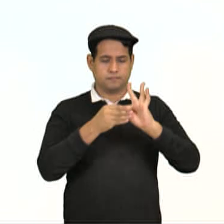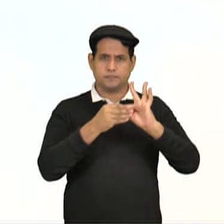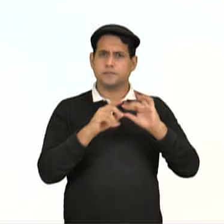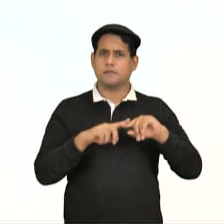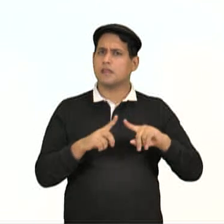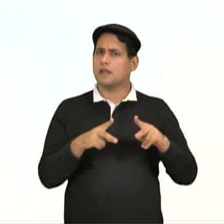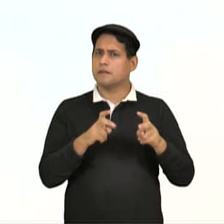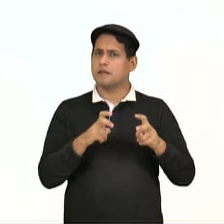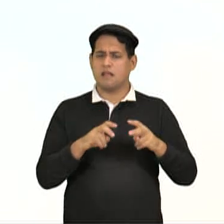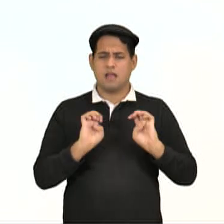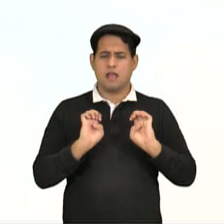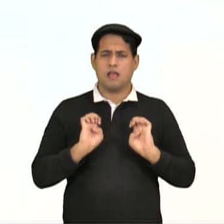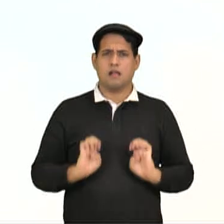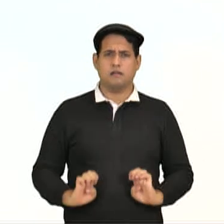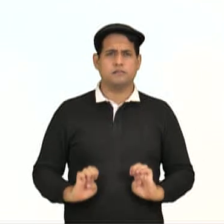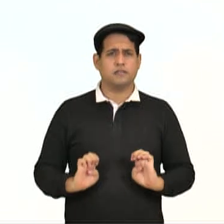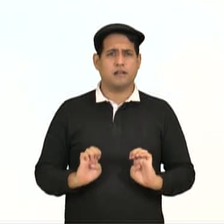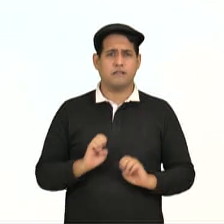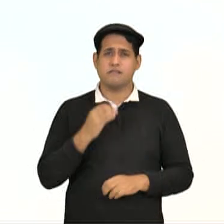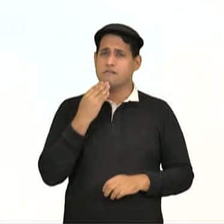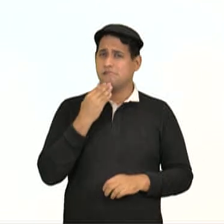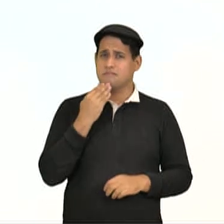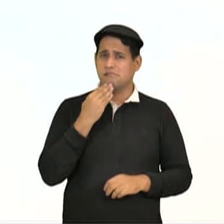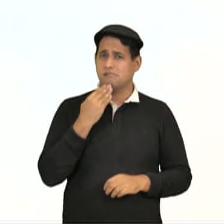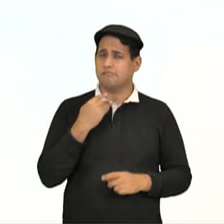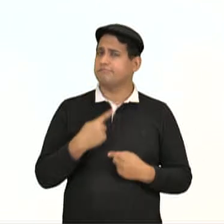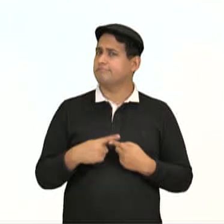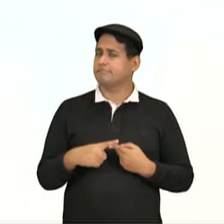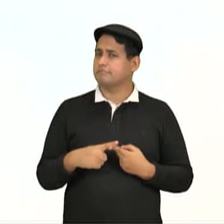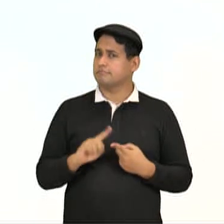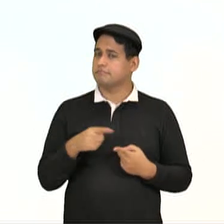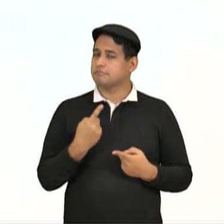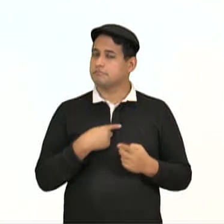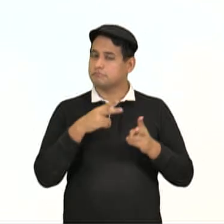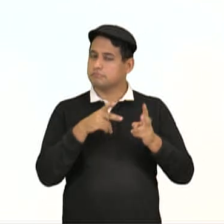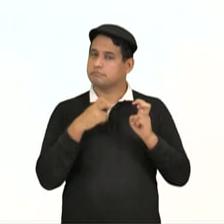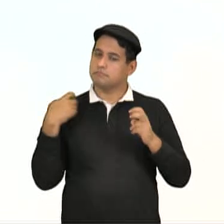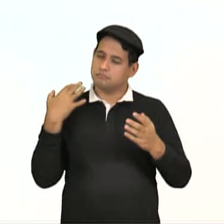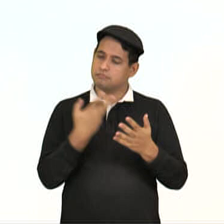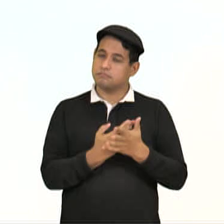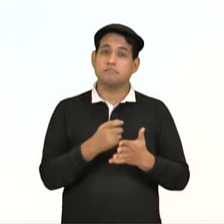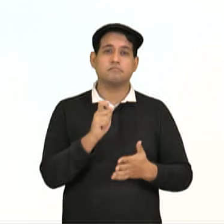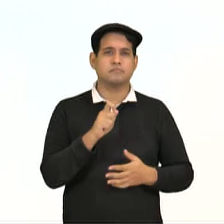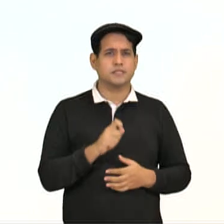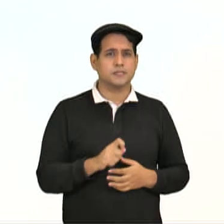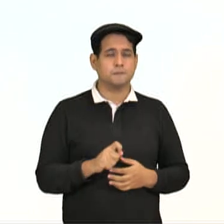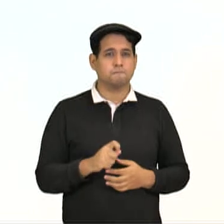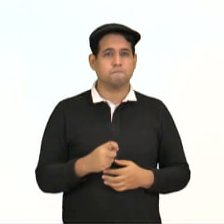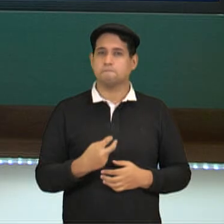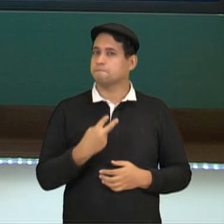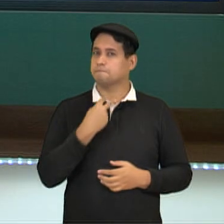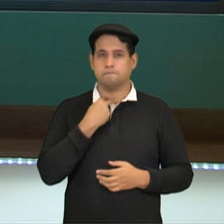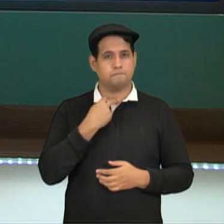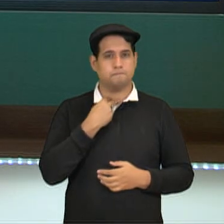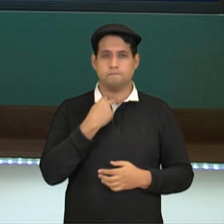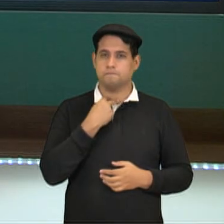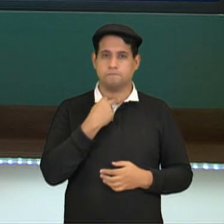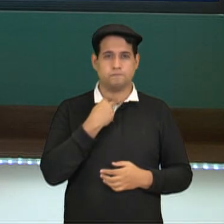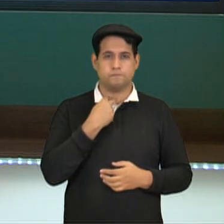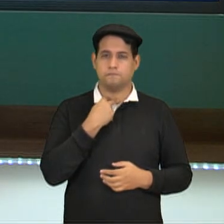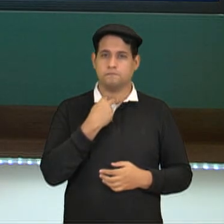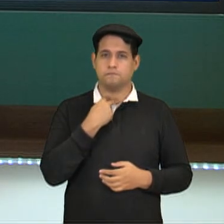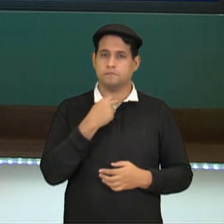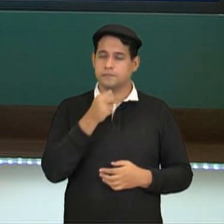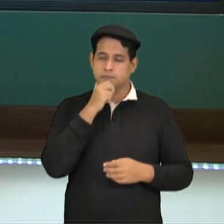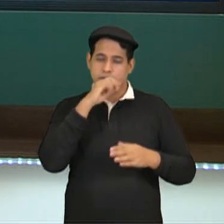comigo, a ética aí falhou. Primeiro, que a gente vai ver no decorrer, que não é autorizado a edição